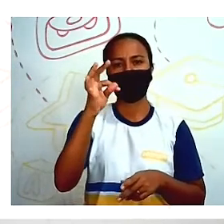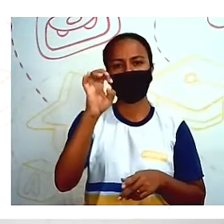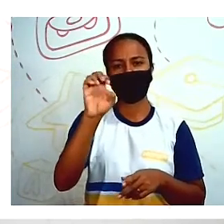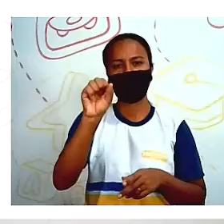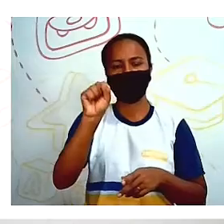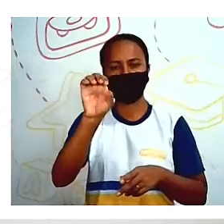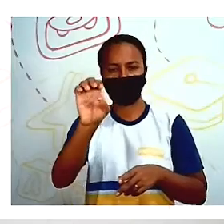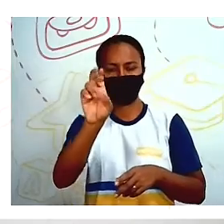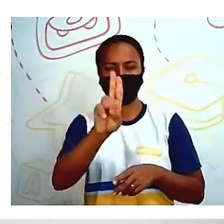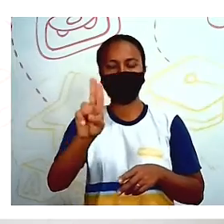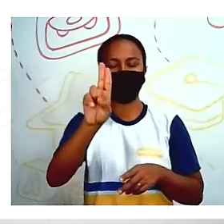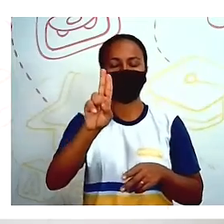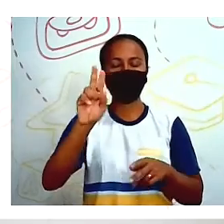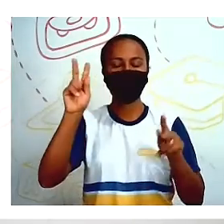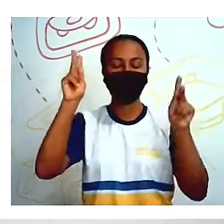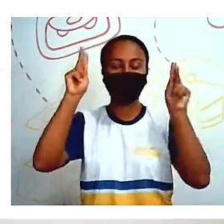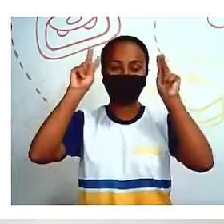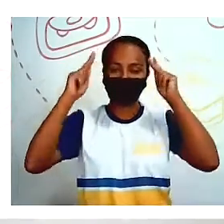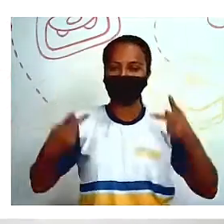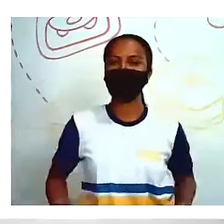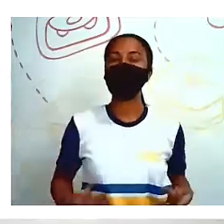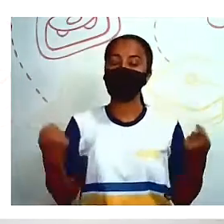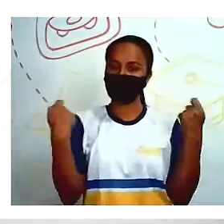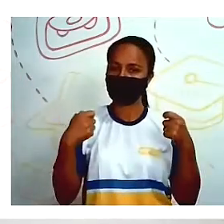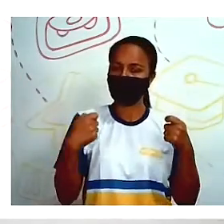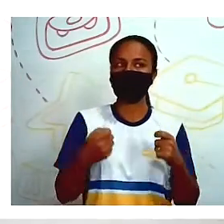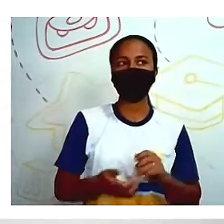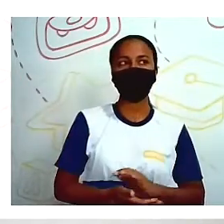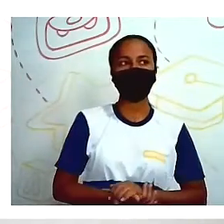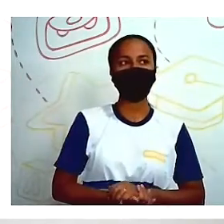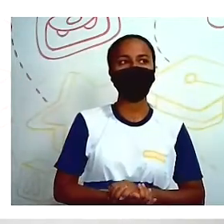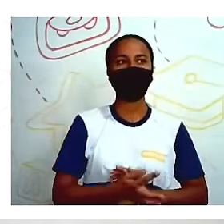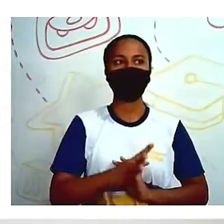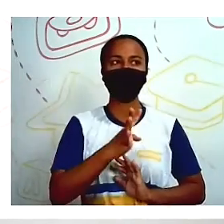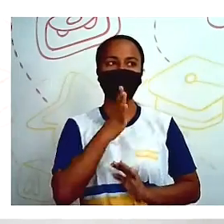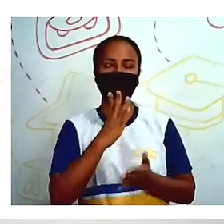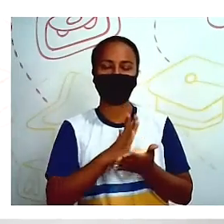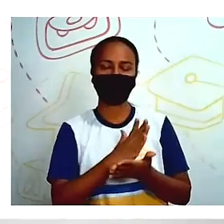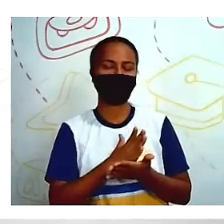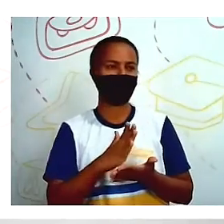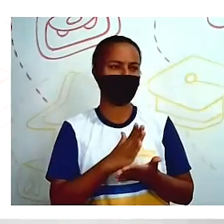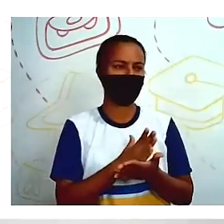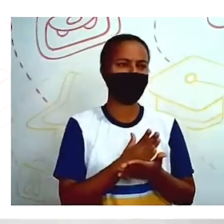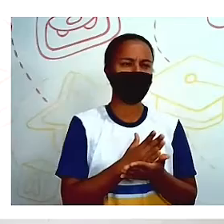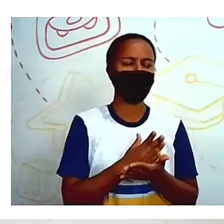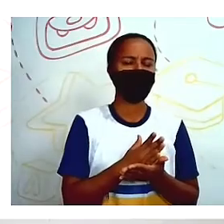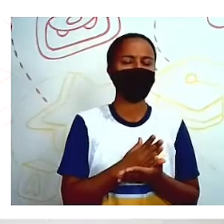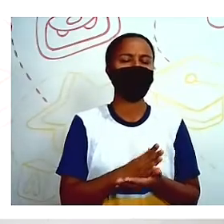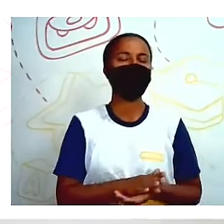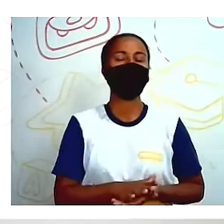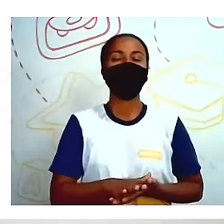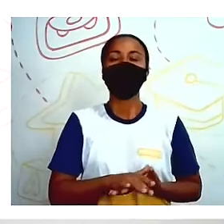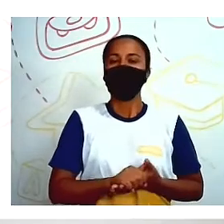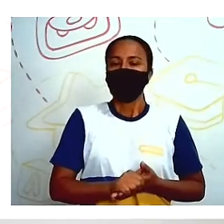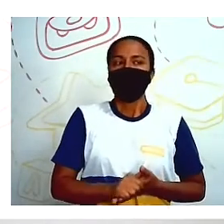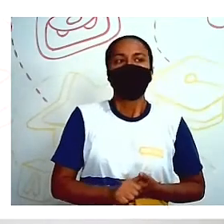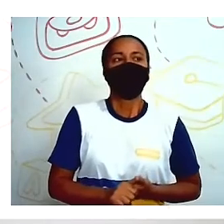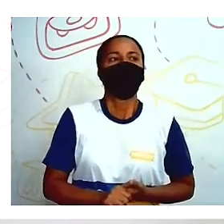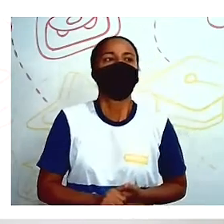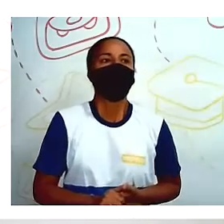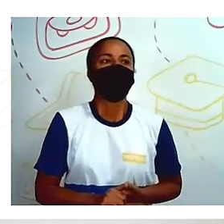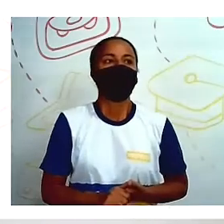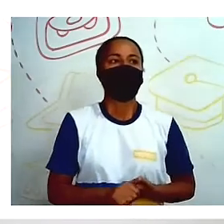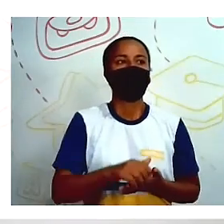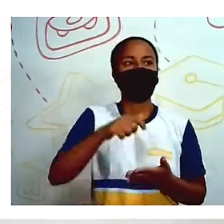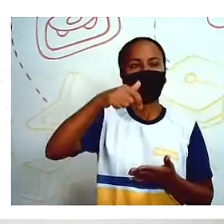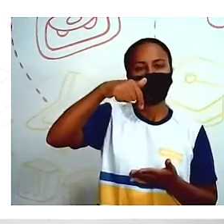seres humanos que necessitam. Então, vamos primeiro conhecer algumas descobertas relativas à saúde também. Então, a